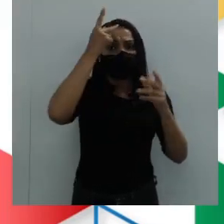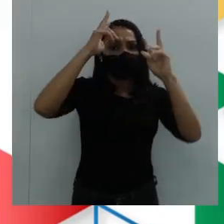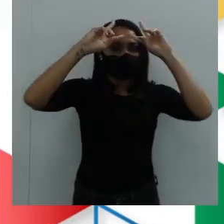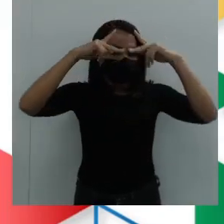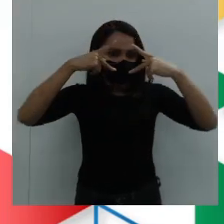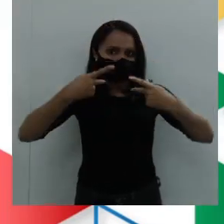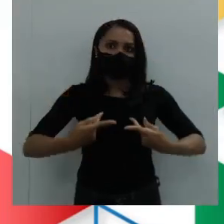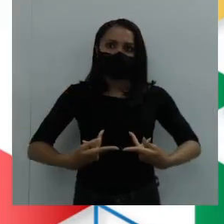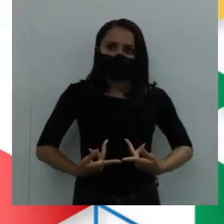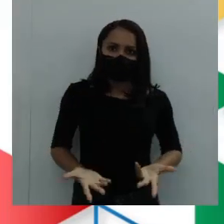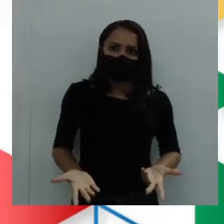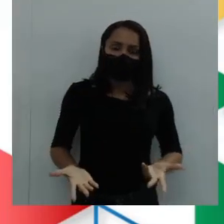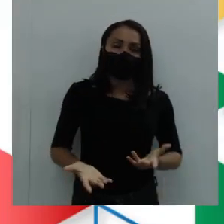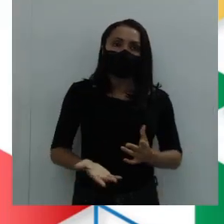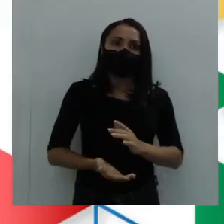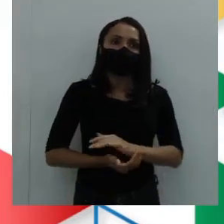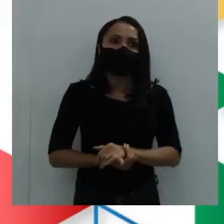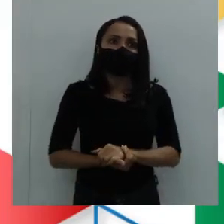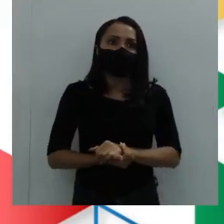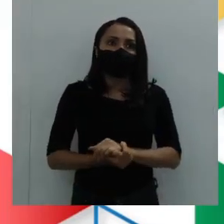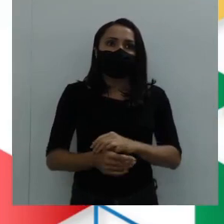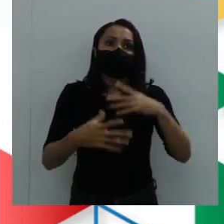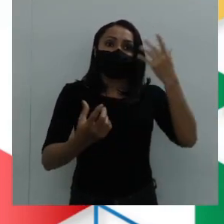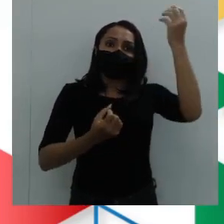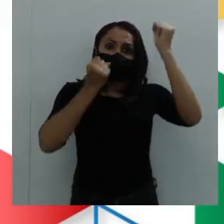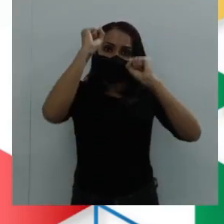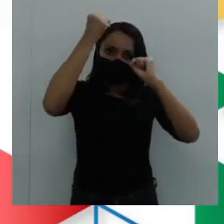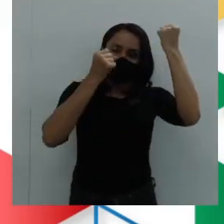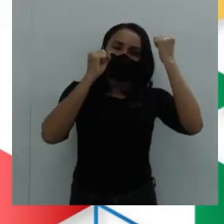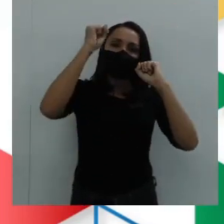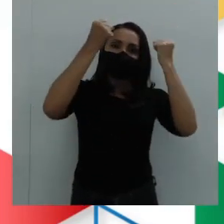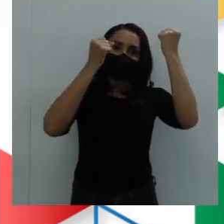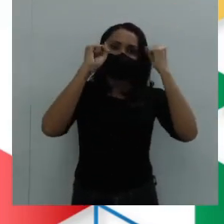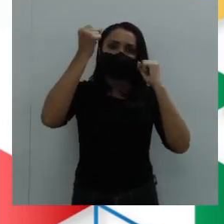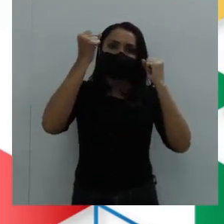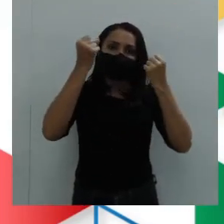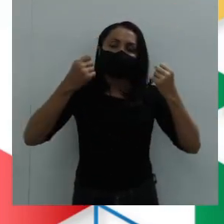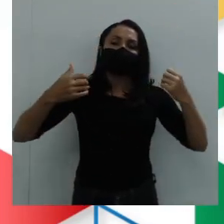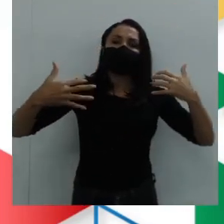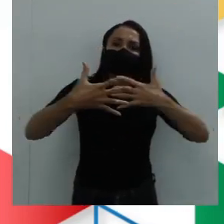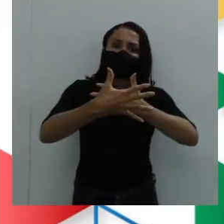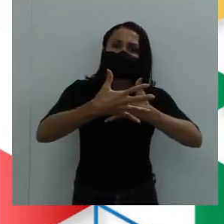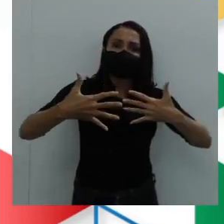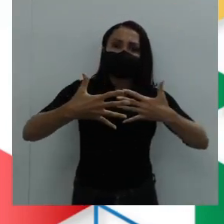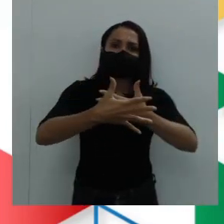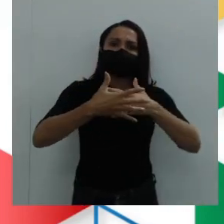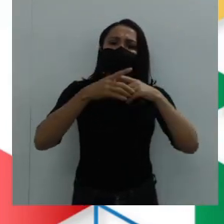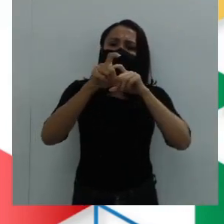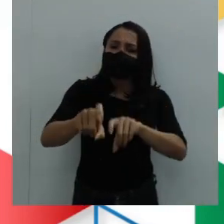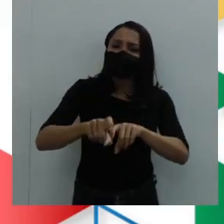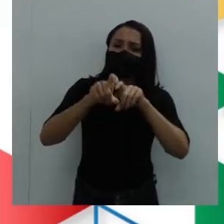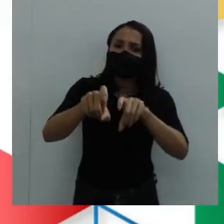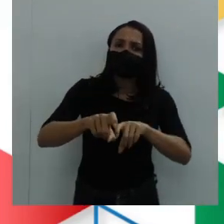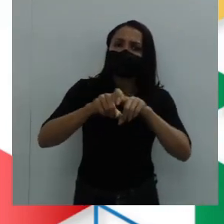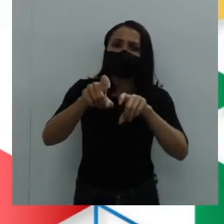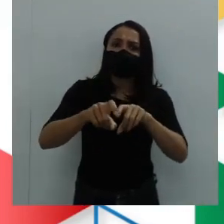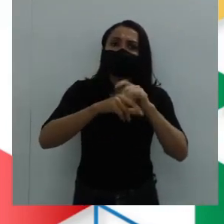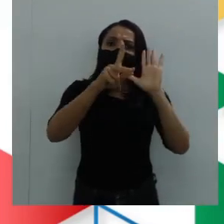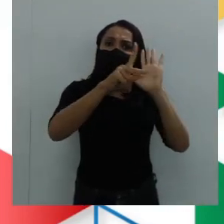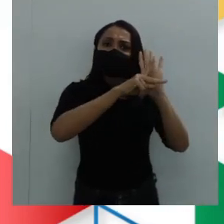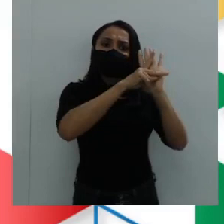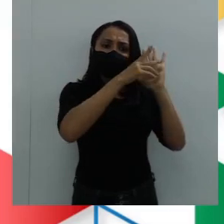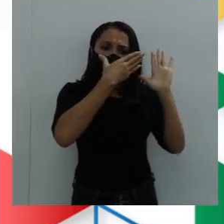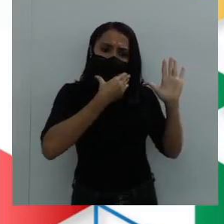Fatores humanos, como as indústrias, as cidades, a agricultura e o próprio